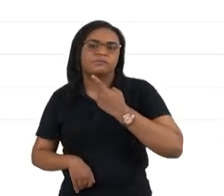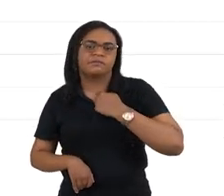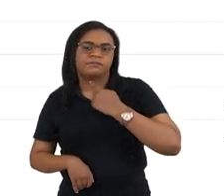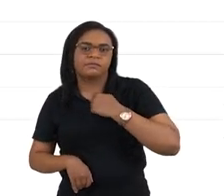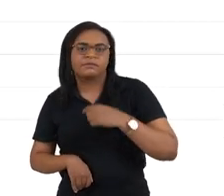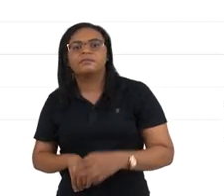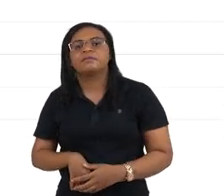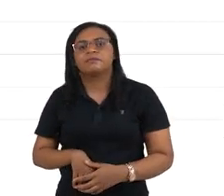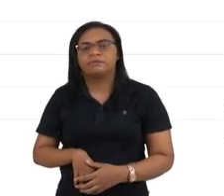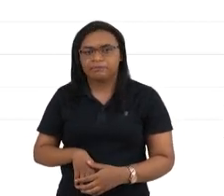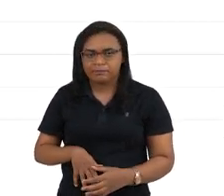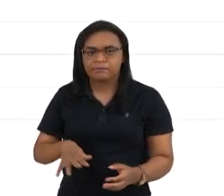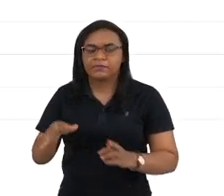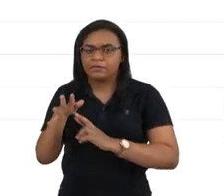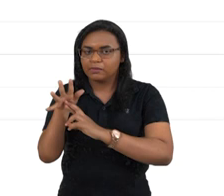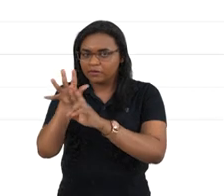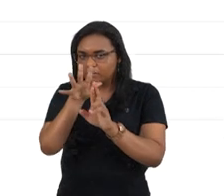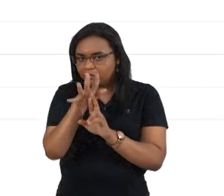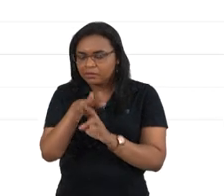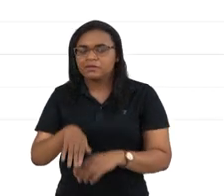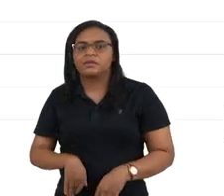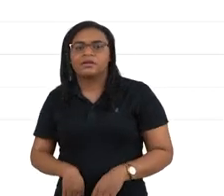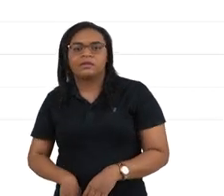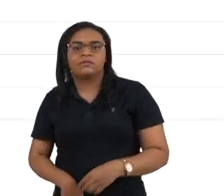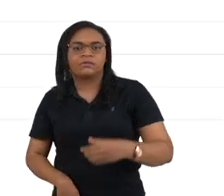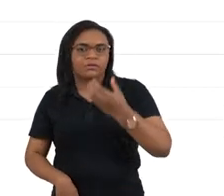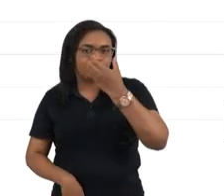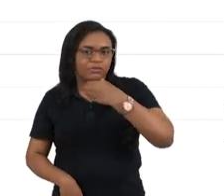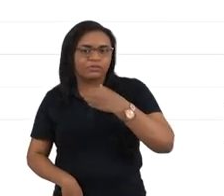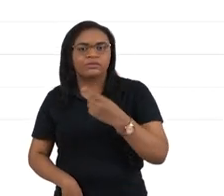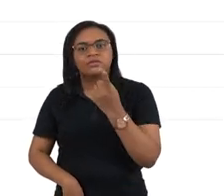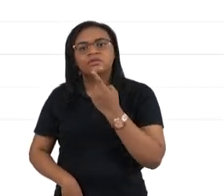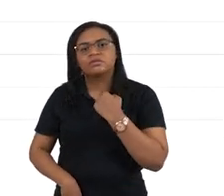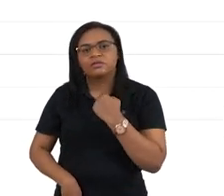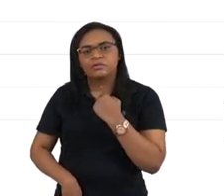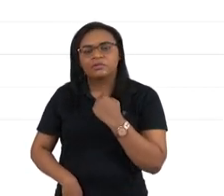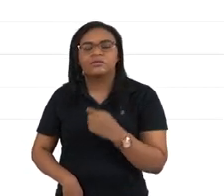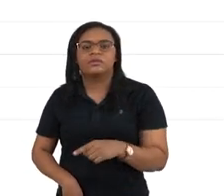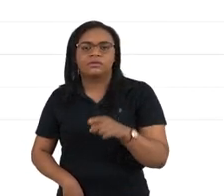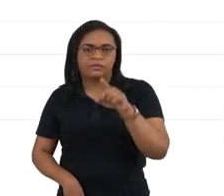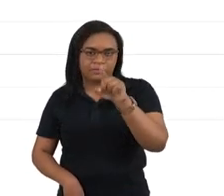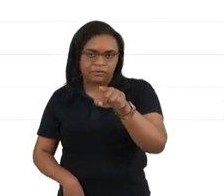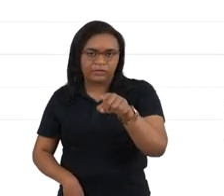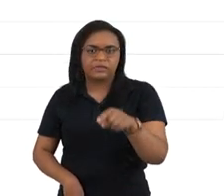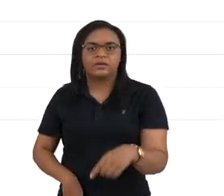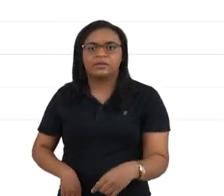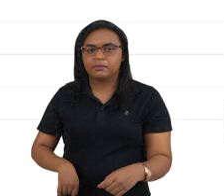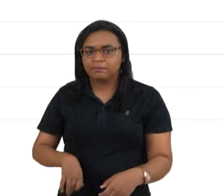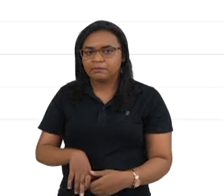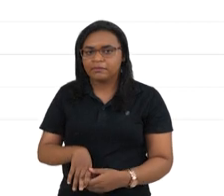o resultado será o fruto do desejo. Então, gente, quando você multiplica o fruto, nós temos aí,